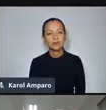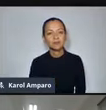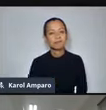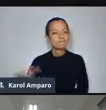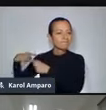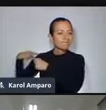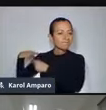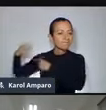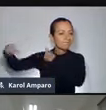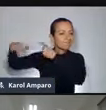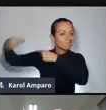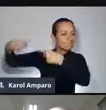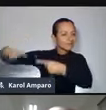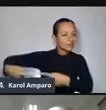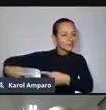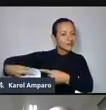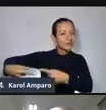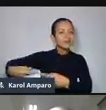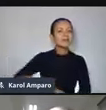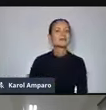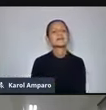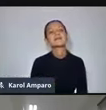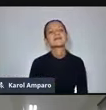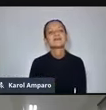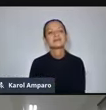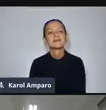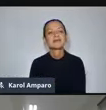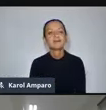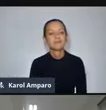ancestralidade. Está aí, ó.